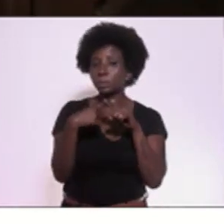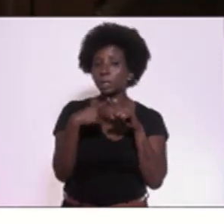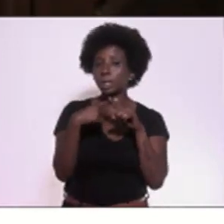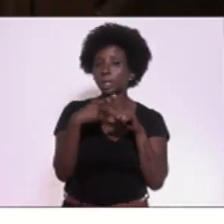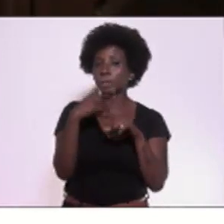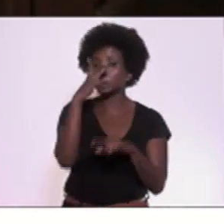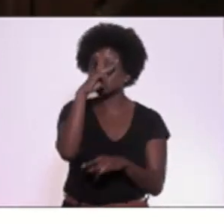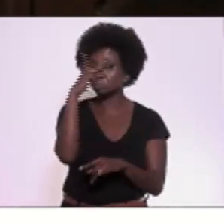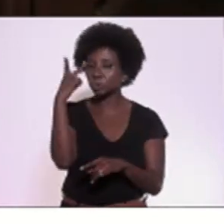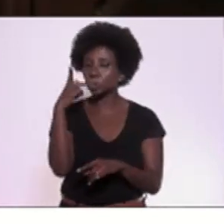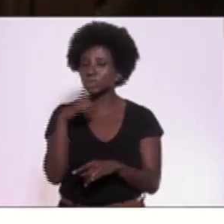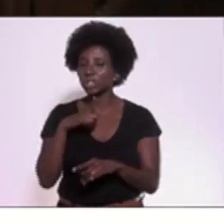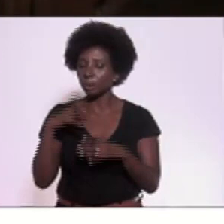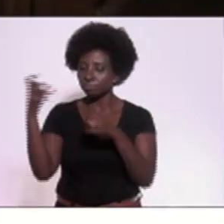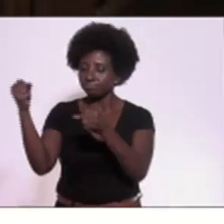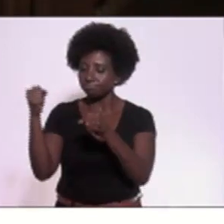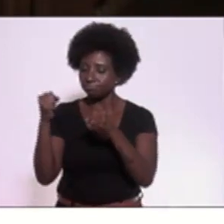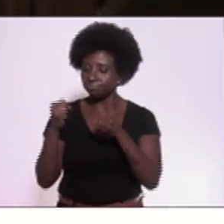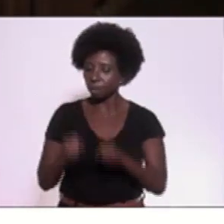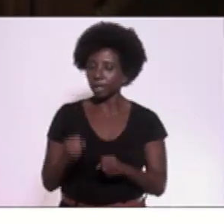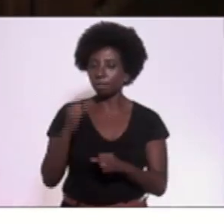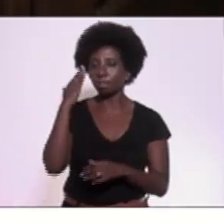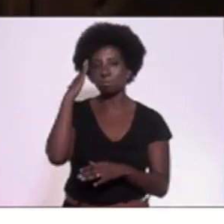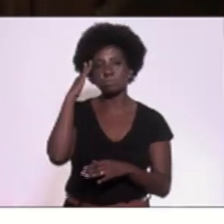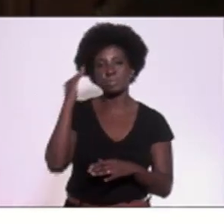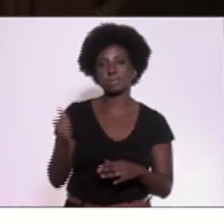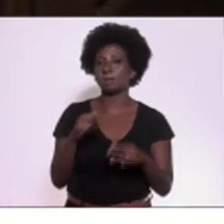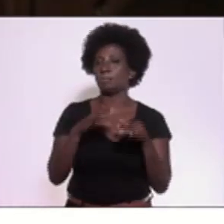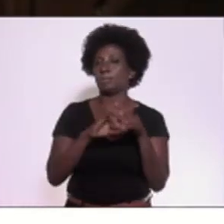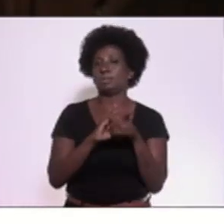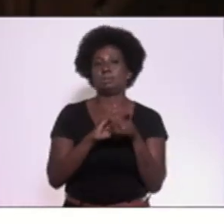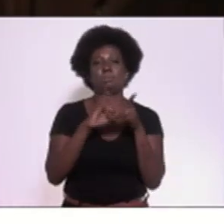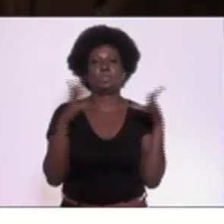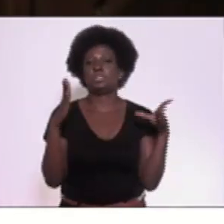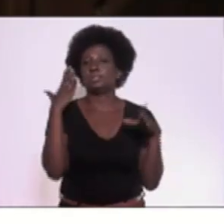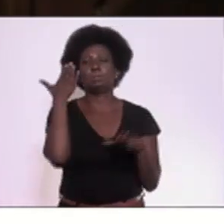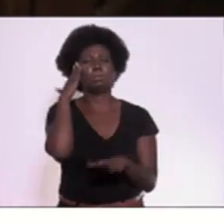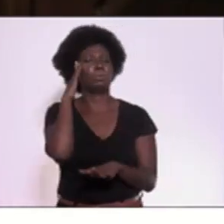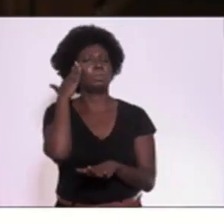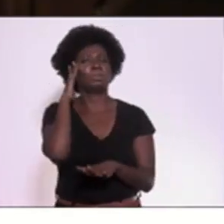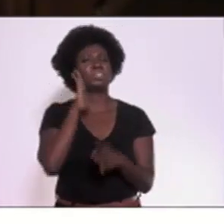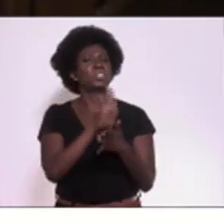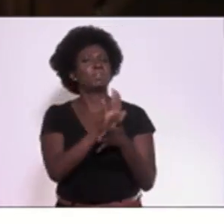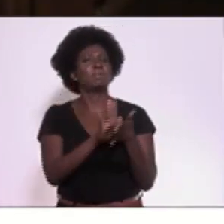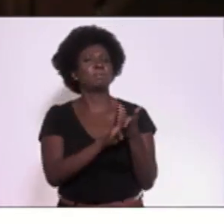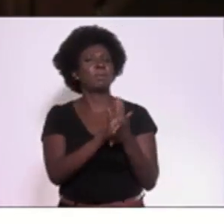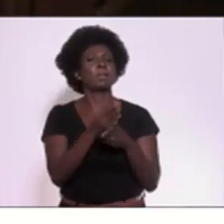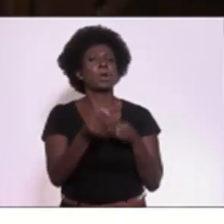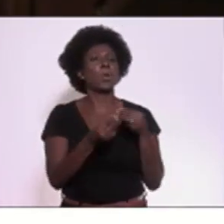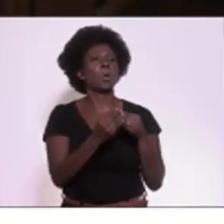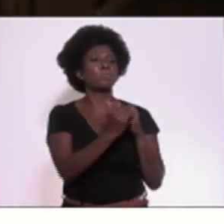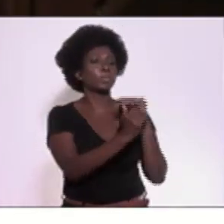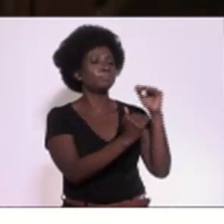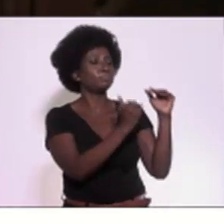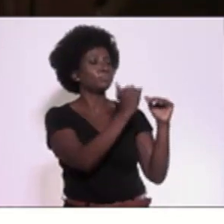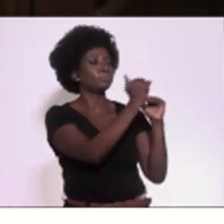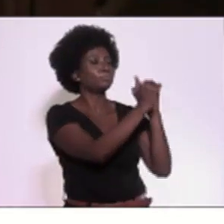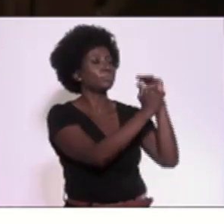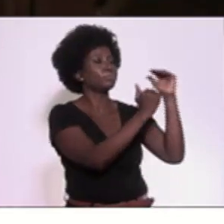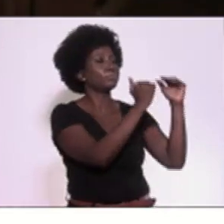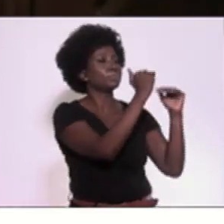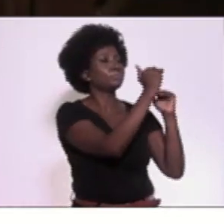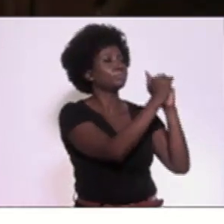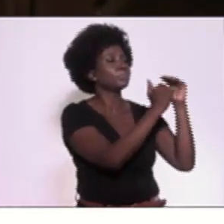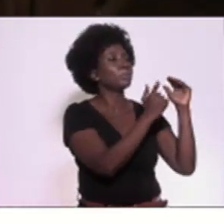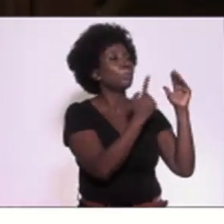lidar com democracia, não sabem entender toda a construção, inclusive com muito sangue,